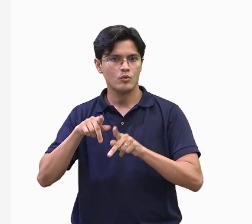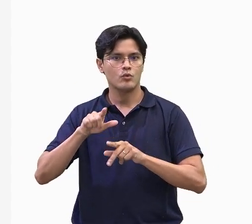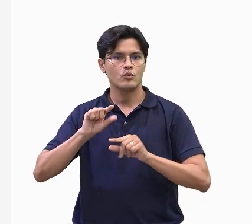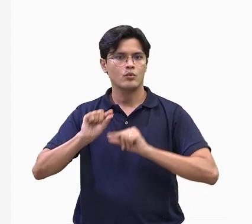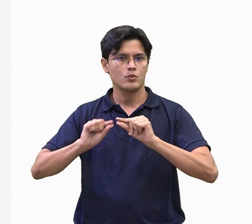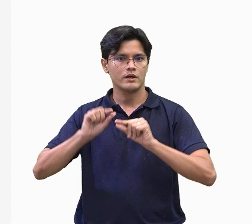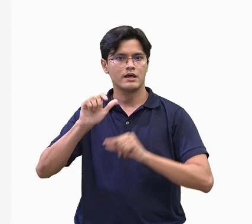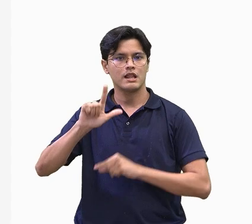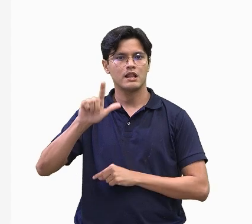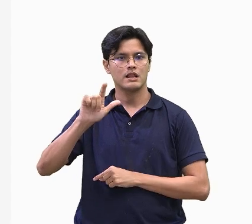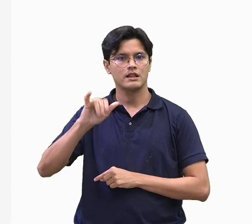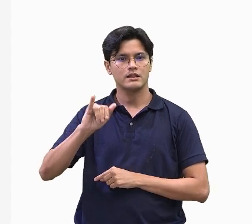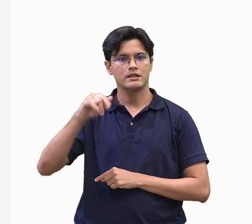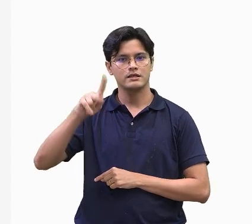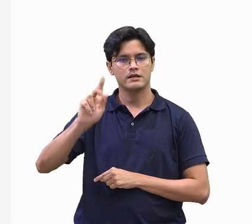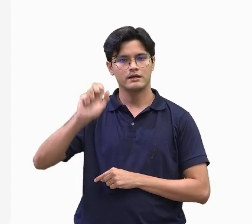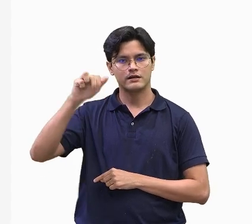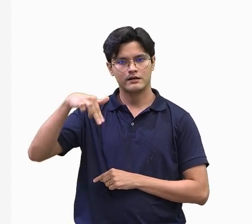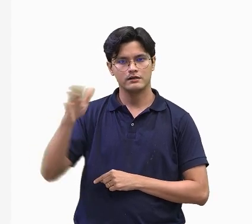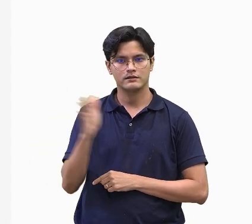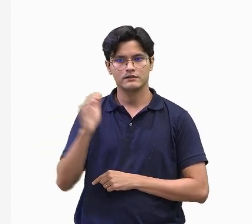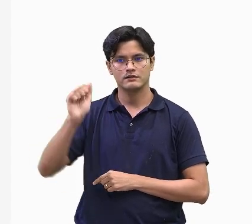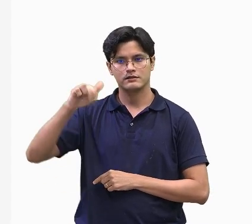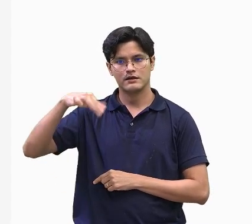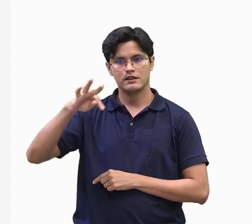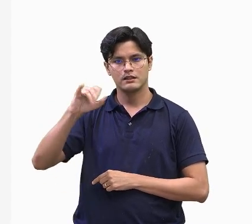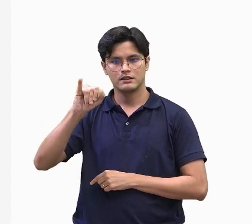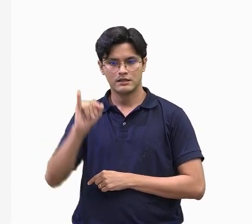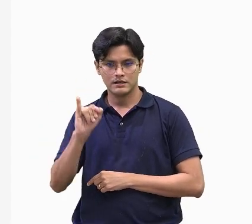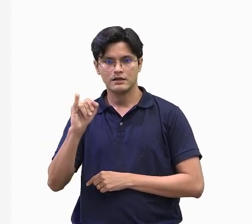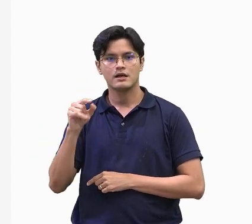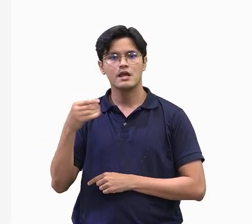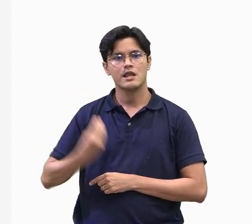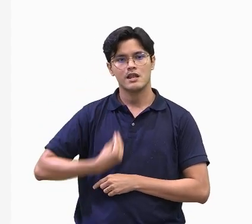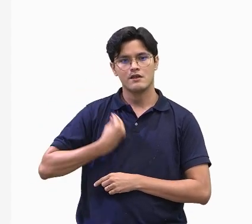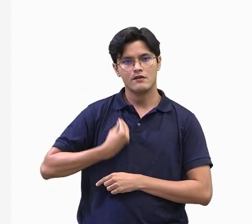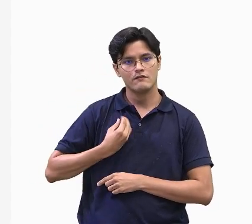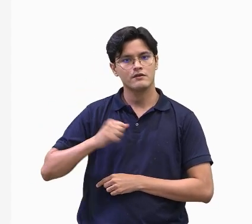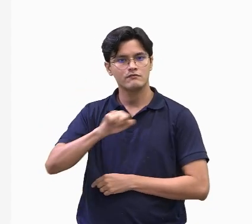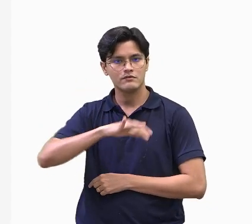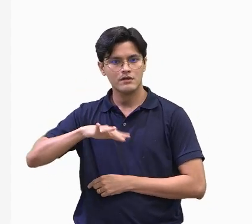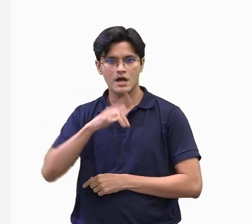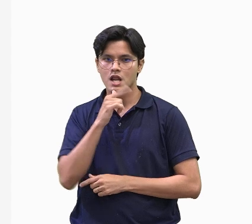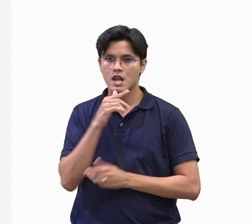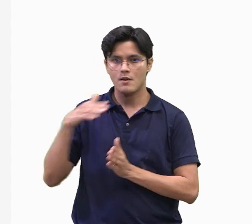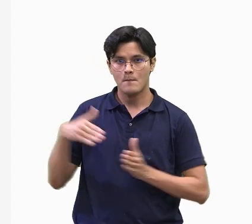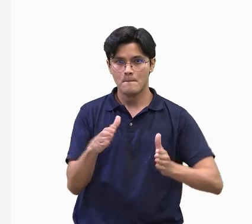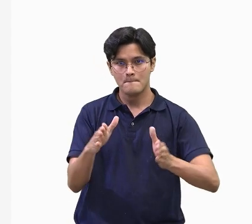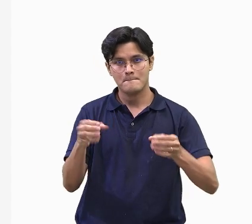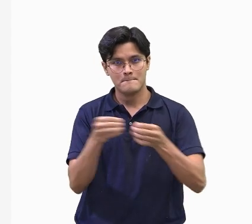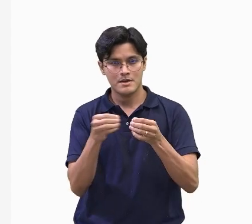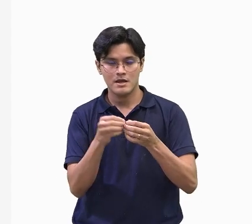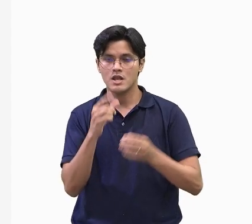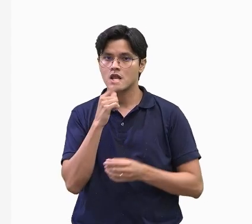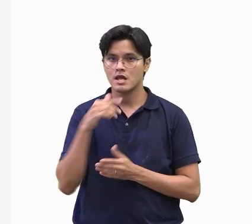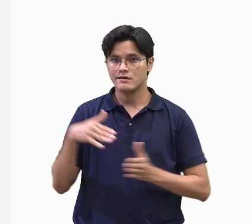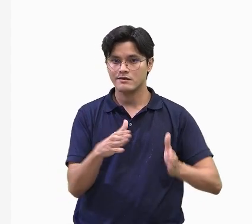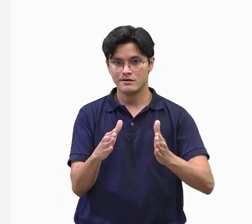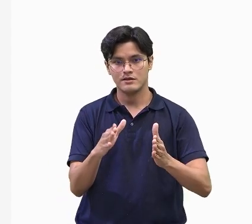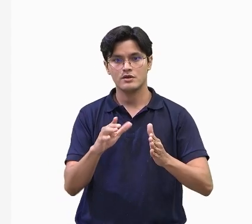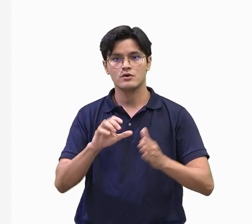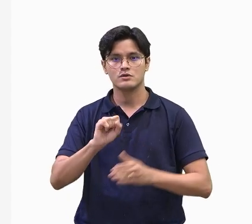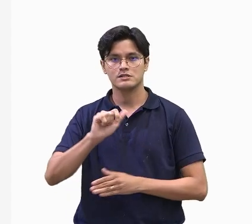Atacama e da bacia superior do rio Loa, e o afluente principal é o rio Salado. Eles se